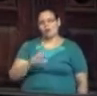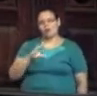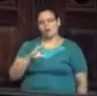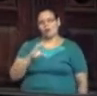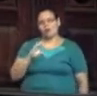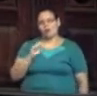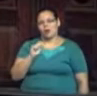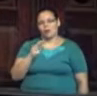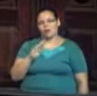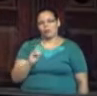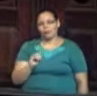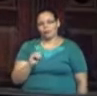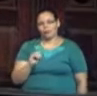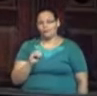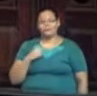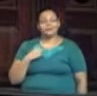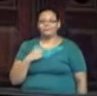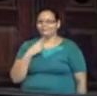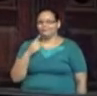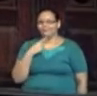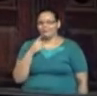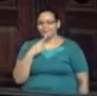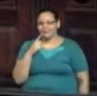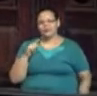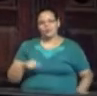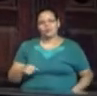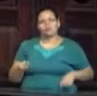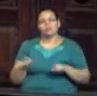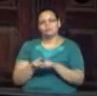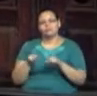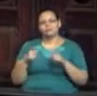Búzios, a periferia da cidade de Cabo Frio.